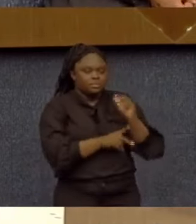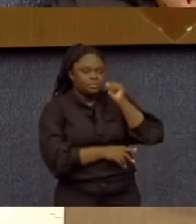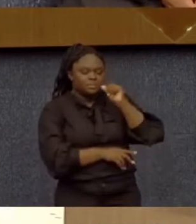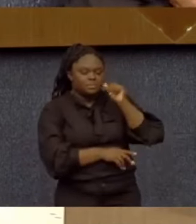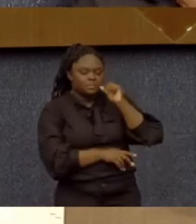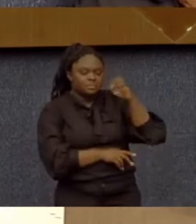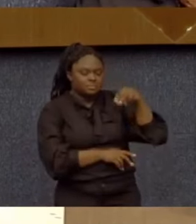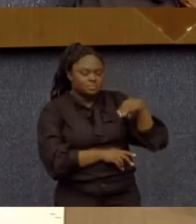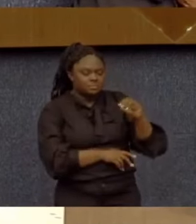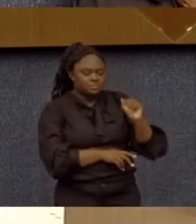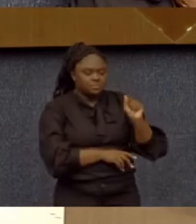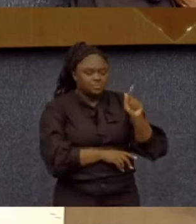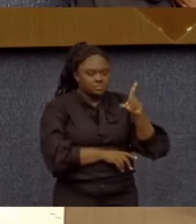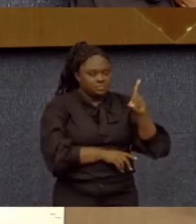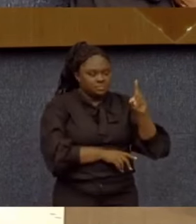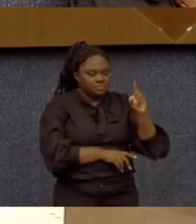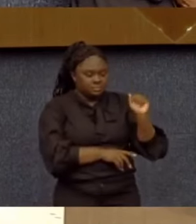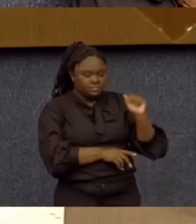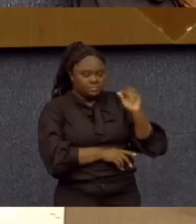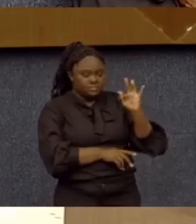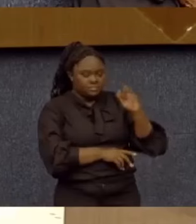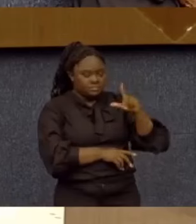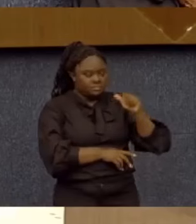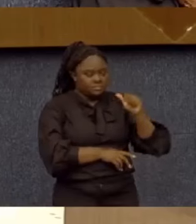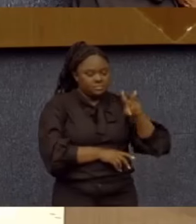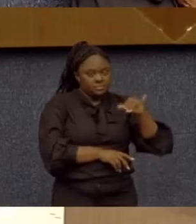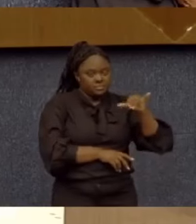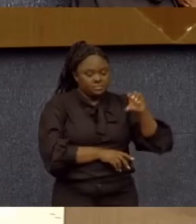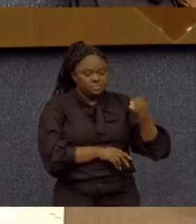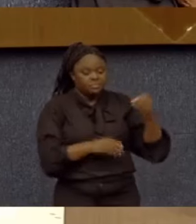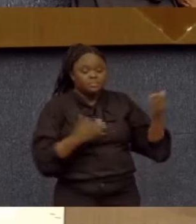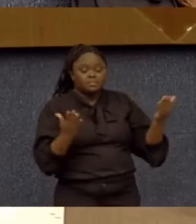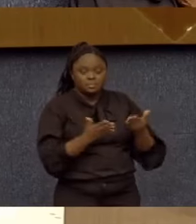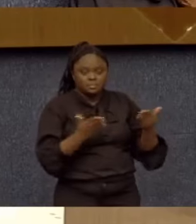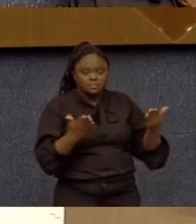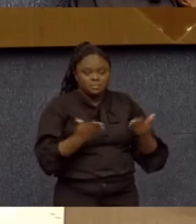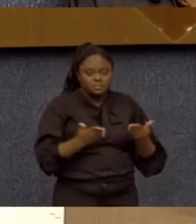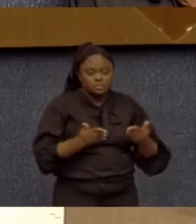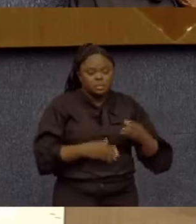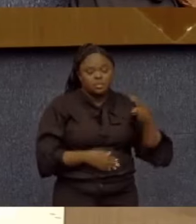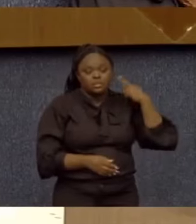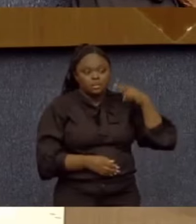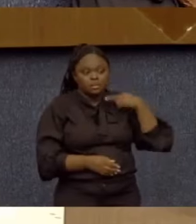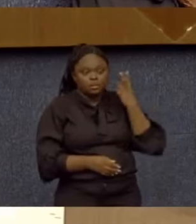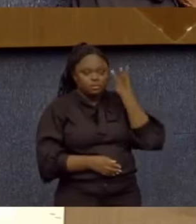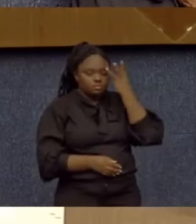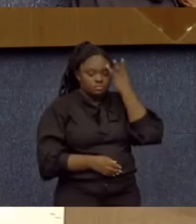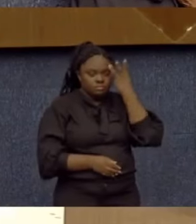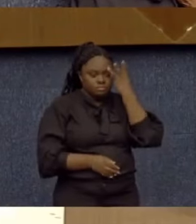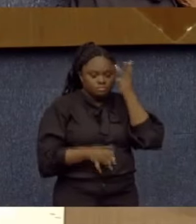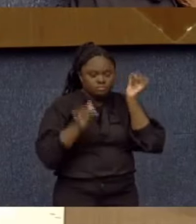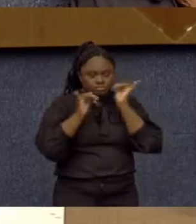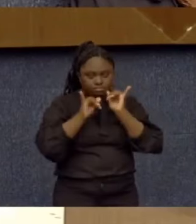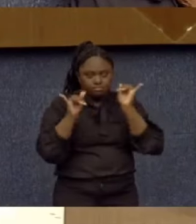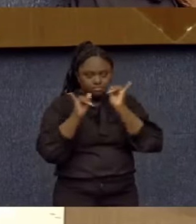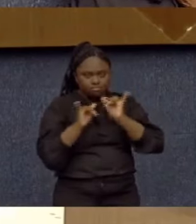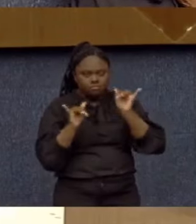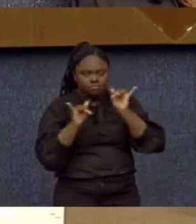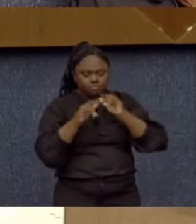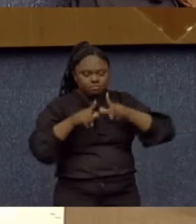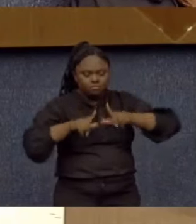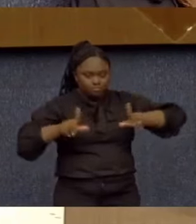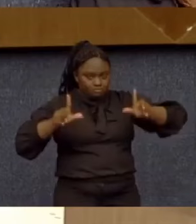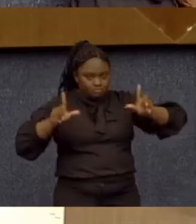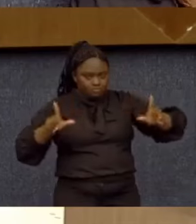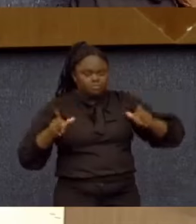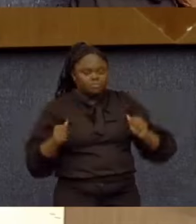Rezende Flávio. Neste momento, o vereador Vanderlei Porto fará a leitura dos dizeres constantes no pergaminho